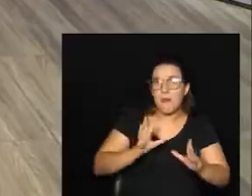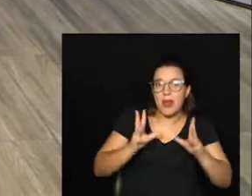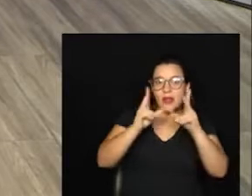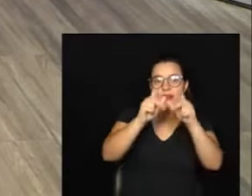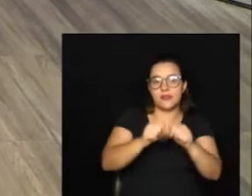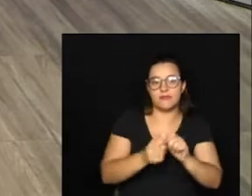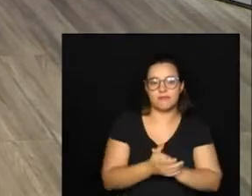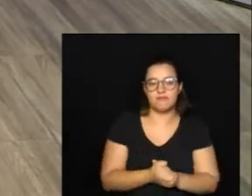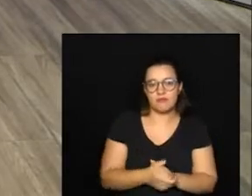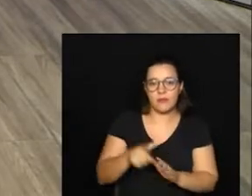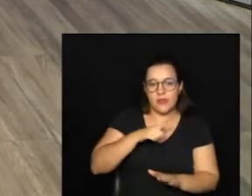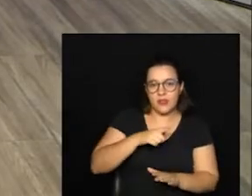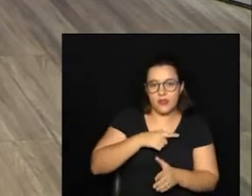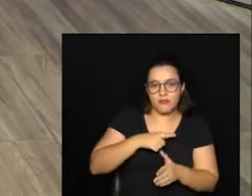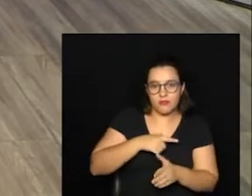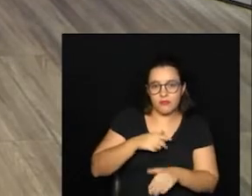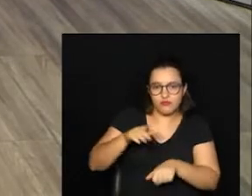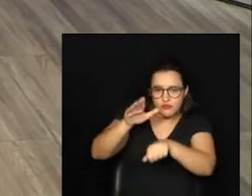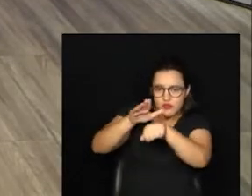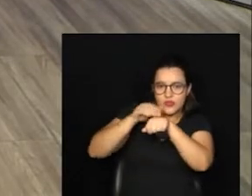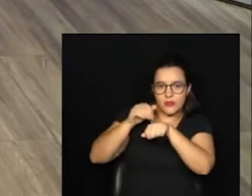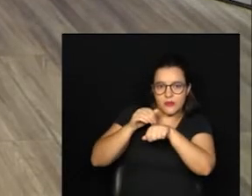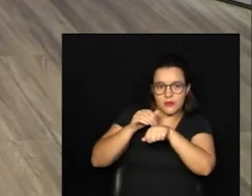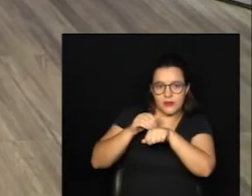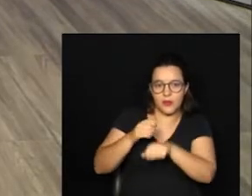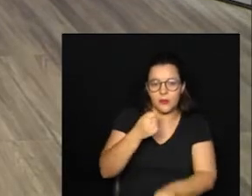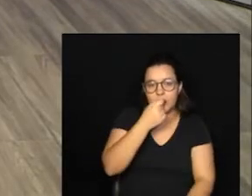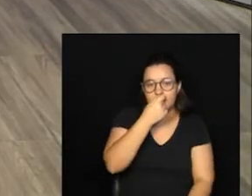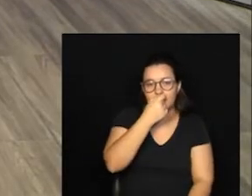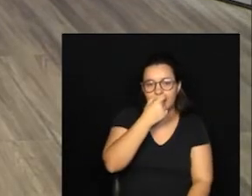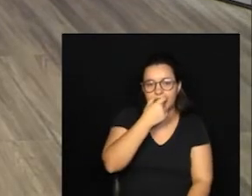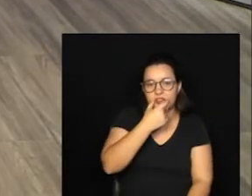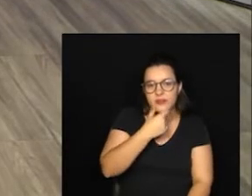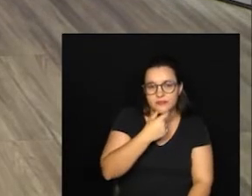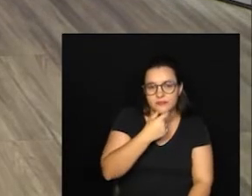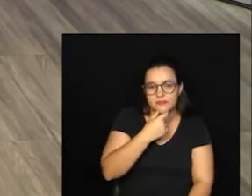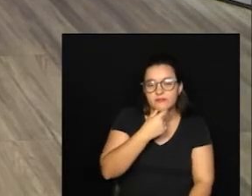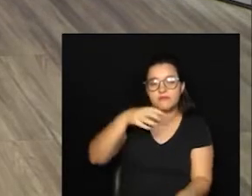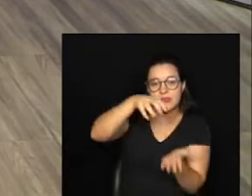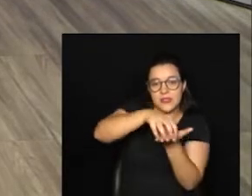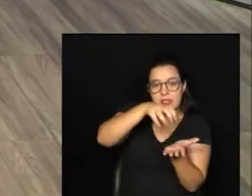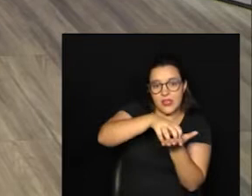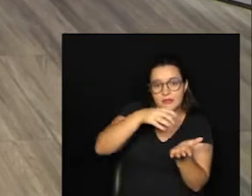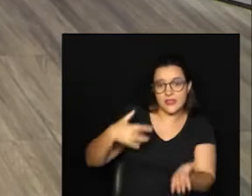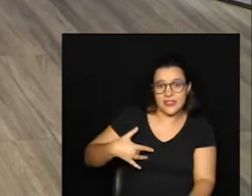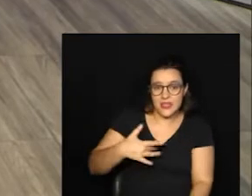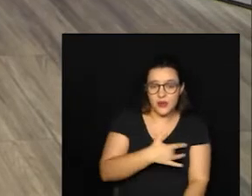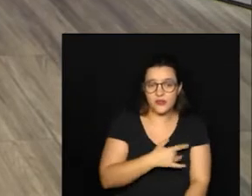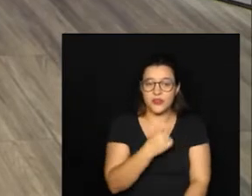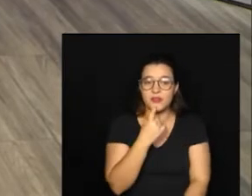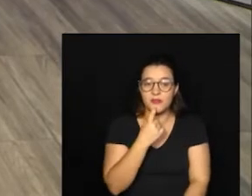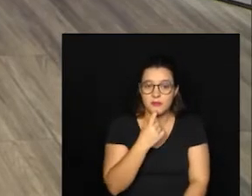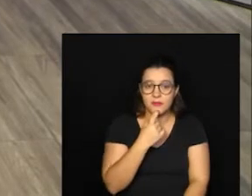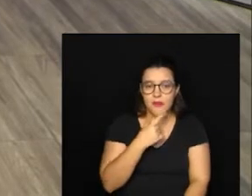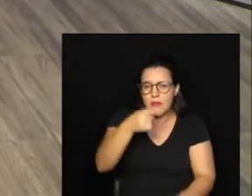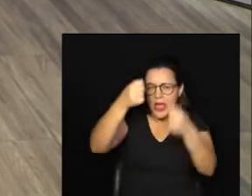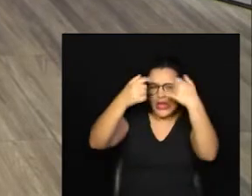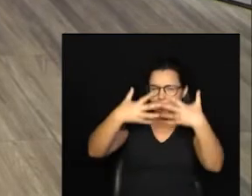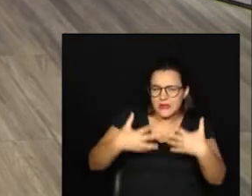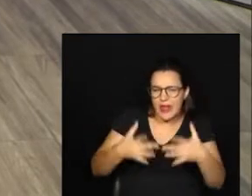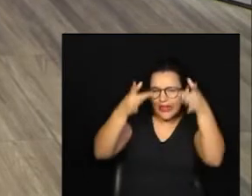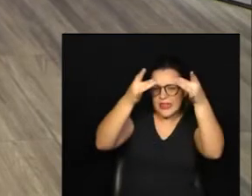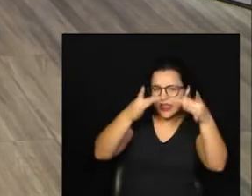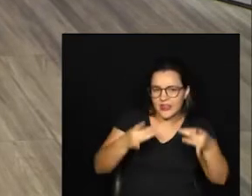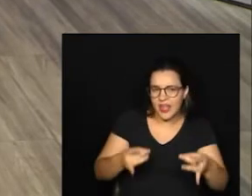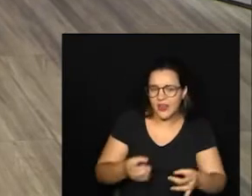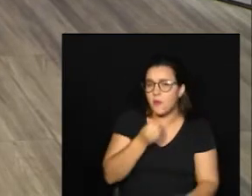vou acionar agora o nosso repórter, o Rubens Morelli, que está em um centro de saúde aqui em Campinas e tem mais informações. Bom dia, Rubens.